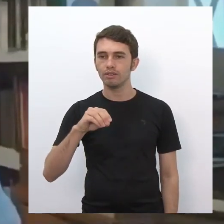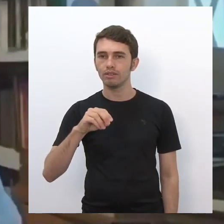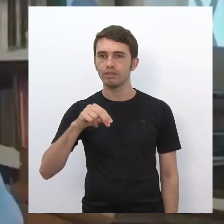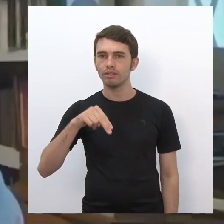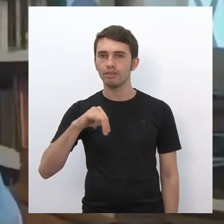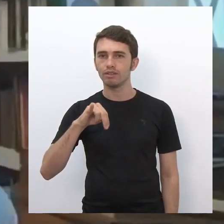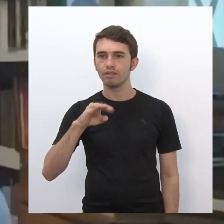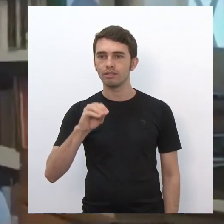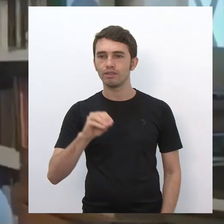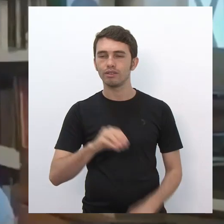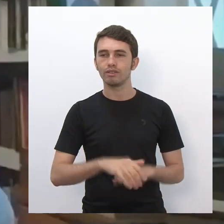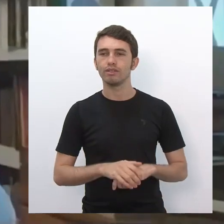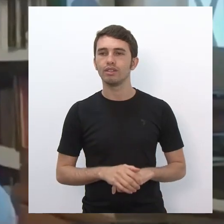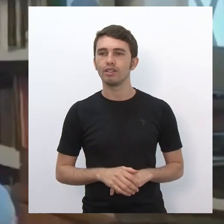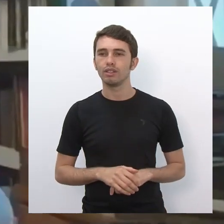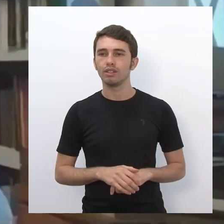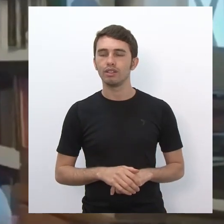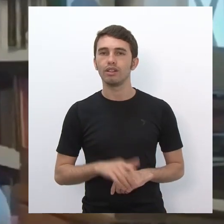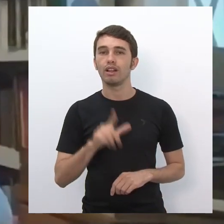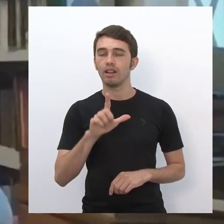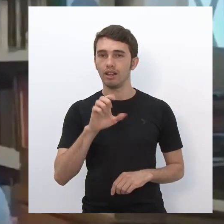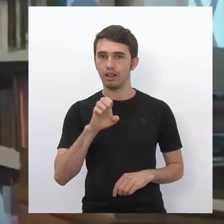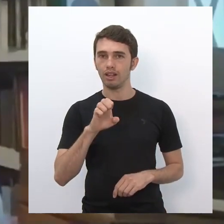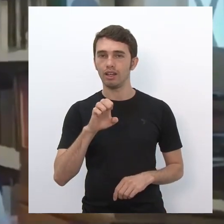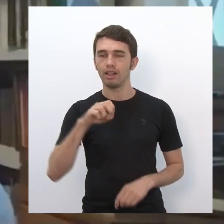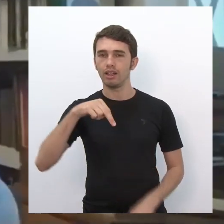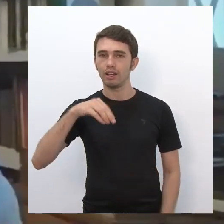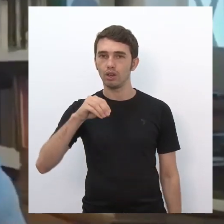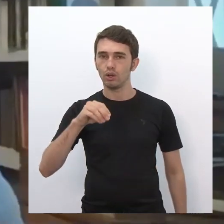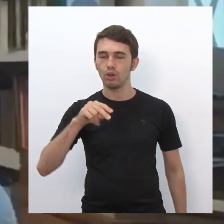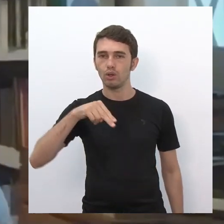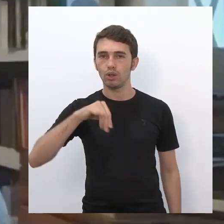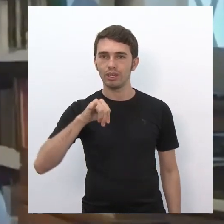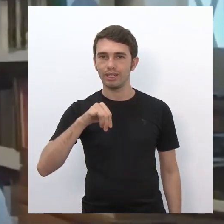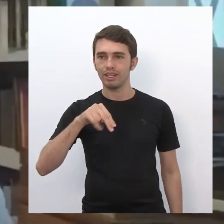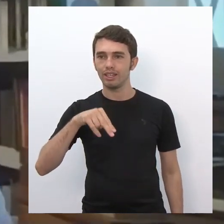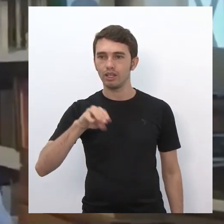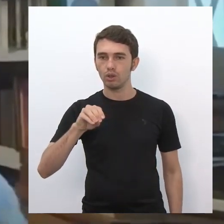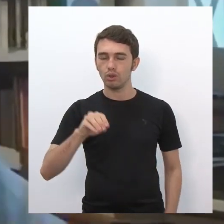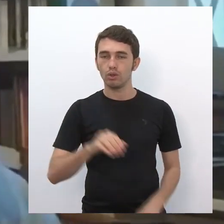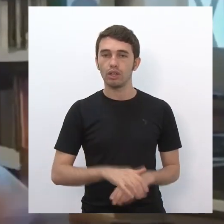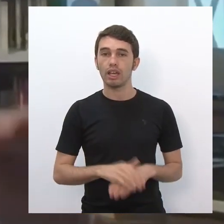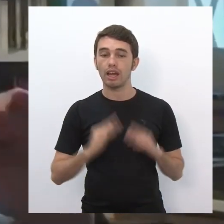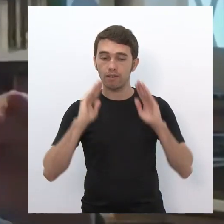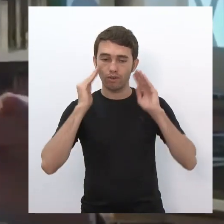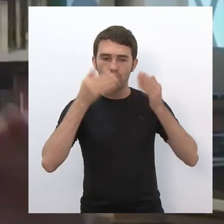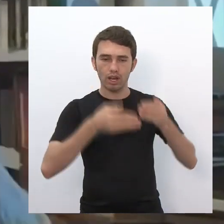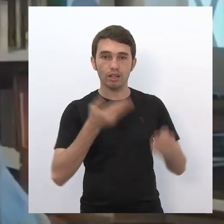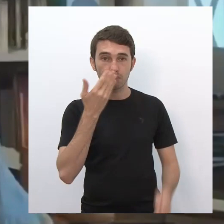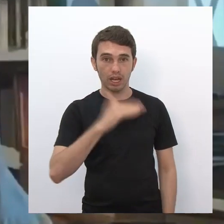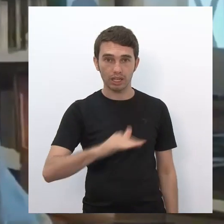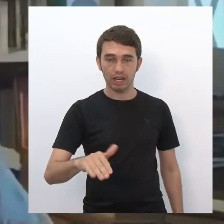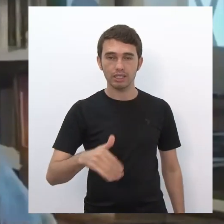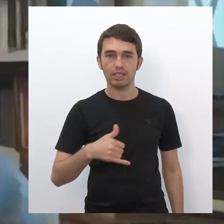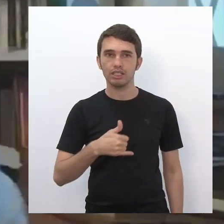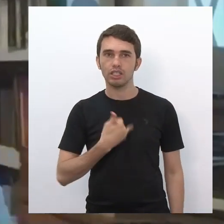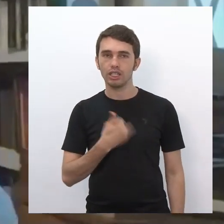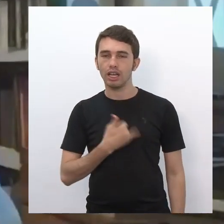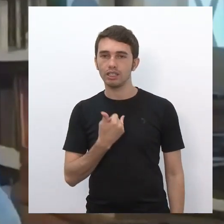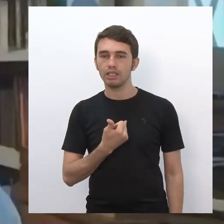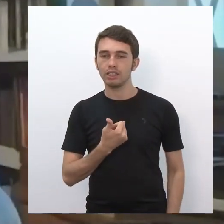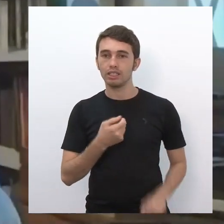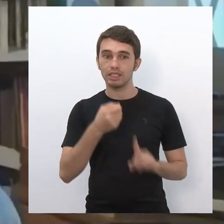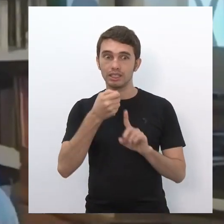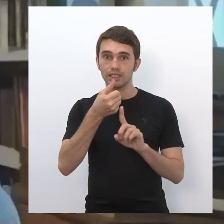de nome. Chama-se Lê no Ninho. E é um programa voltado a crianças de 6 meses a